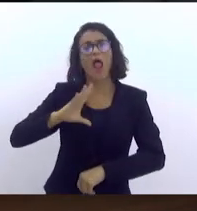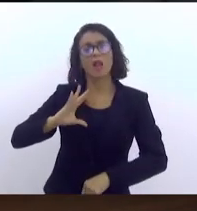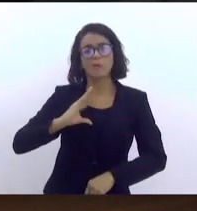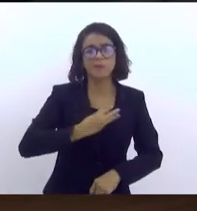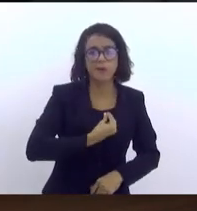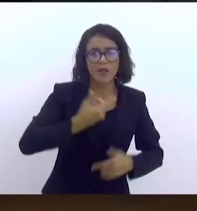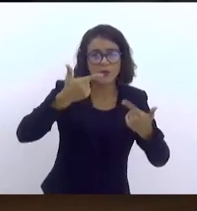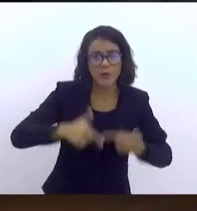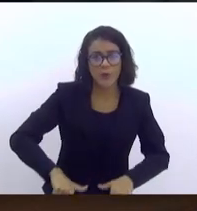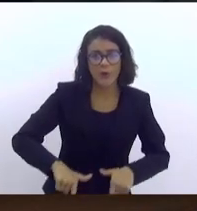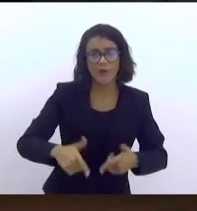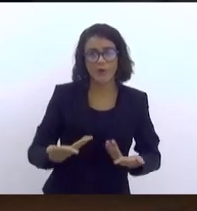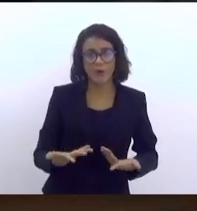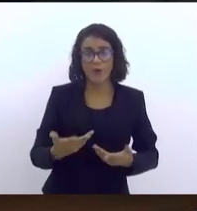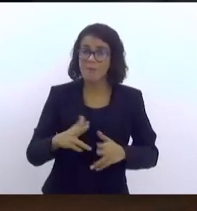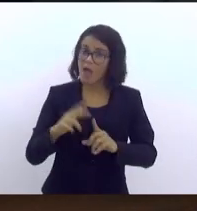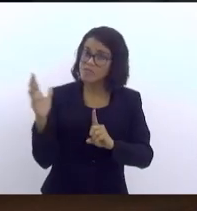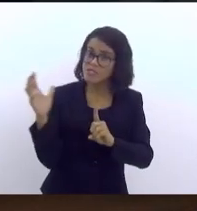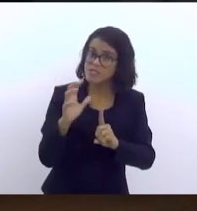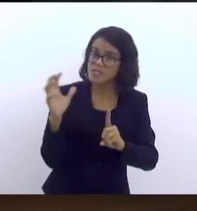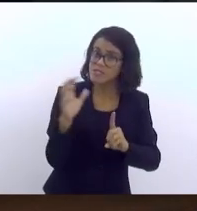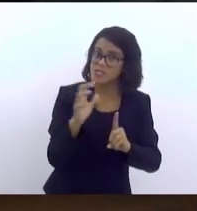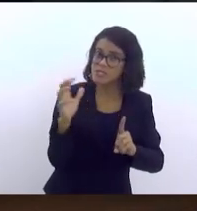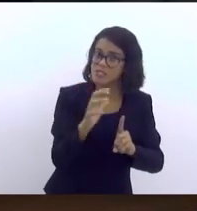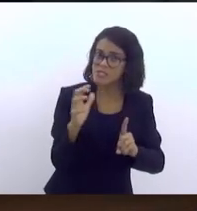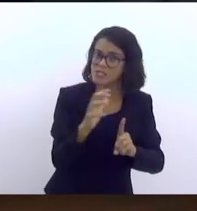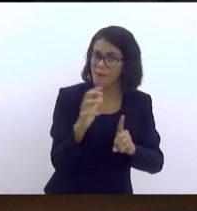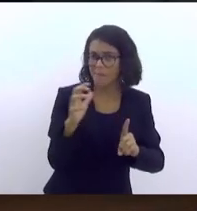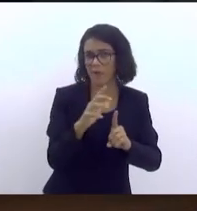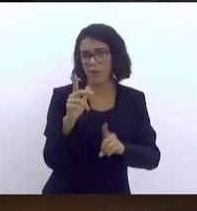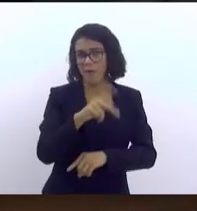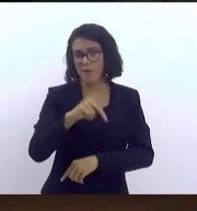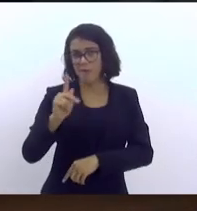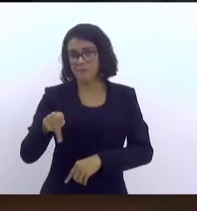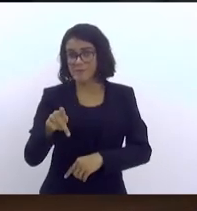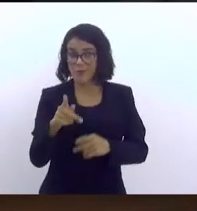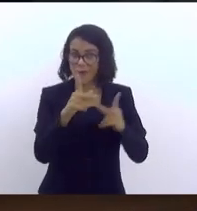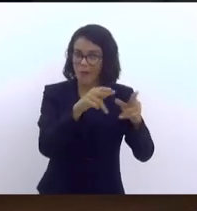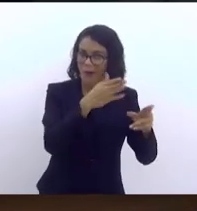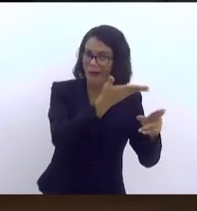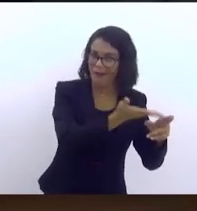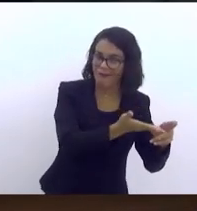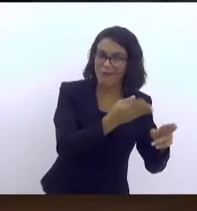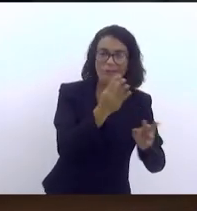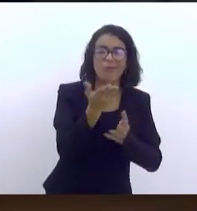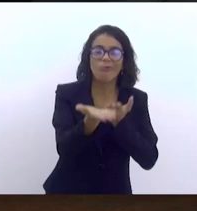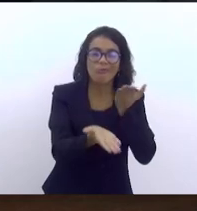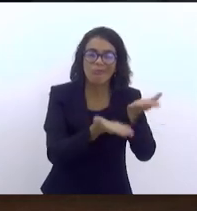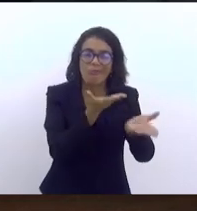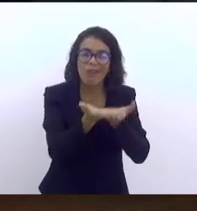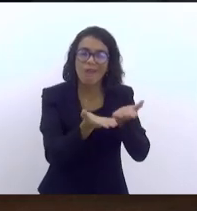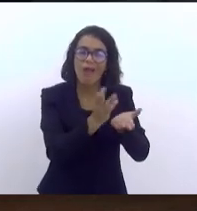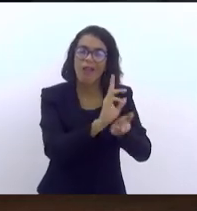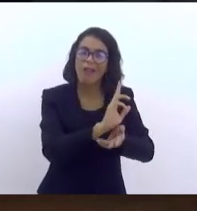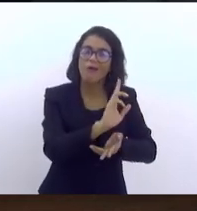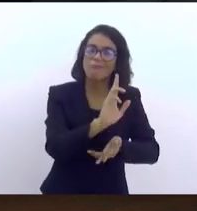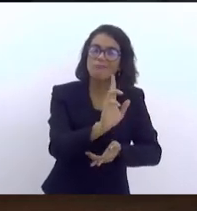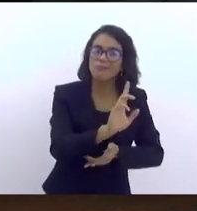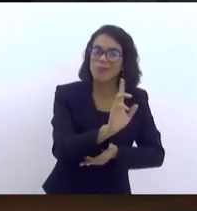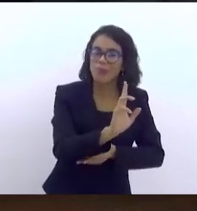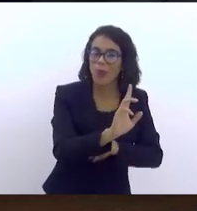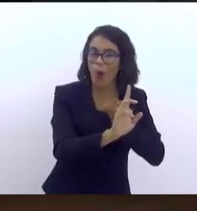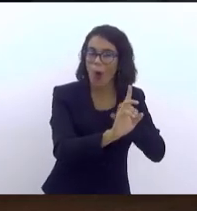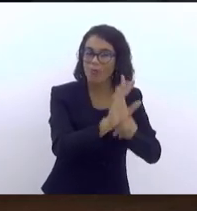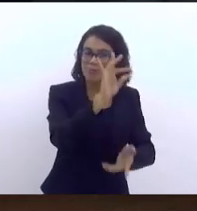transação agora mas foi por muita pressão pressão de professores como ela que não tratava pelos pronomes que ela tem